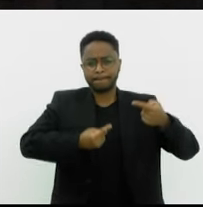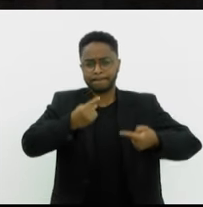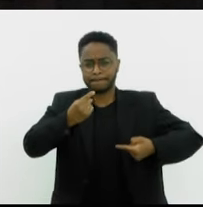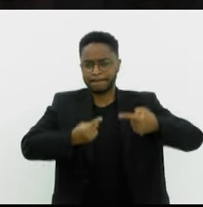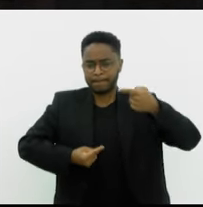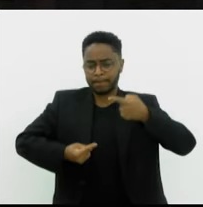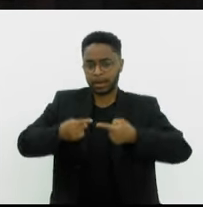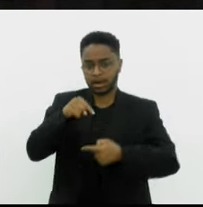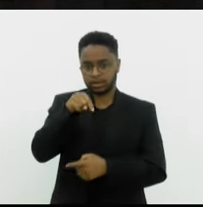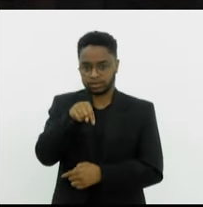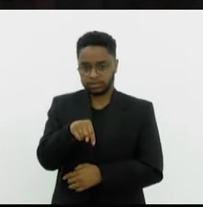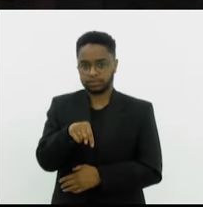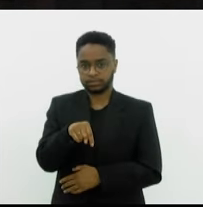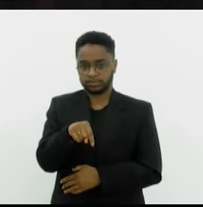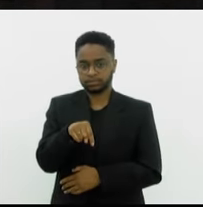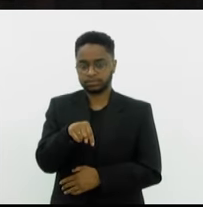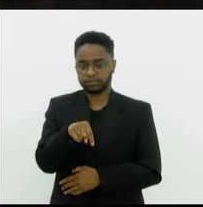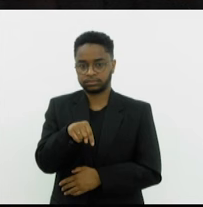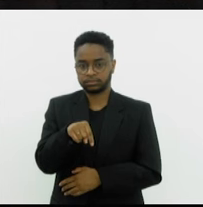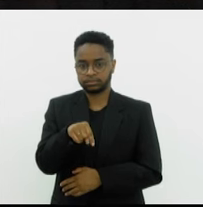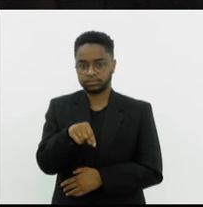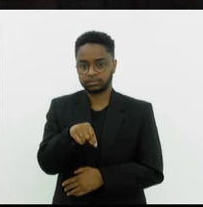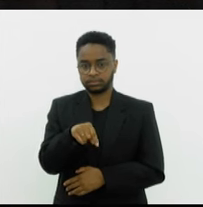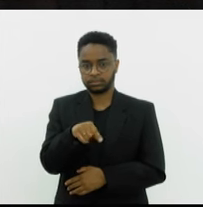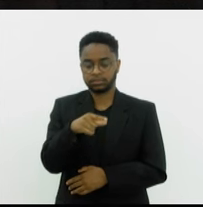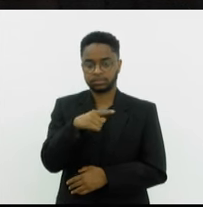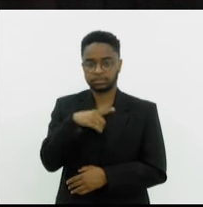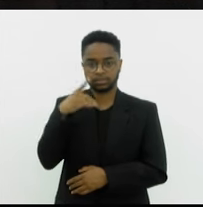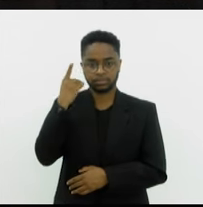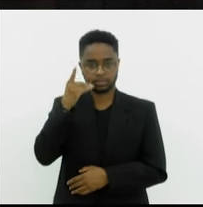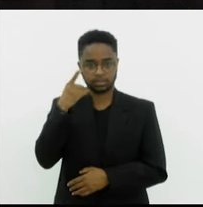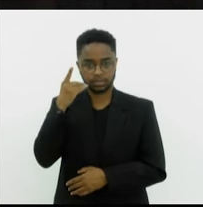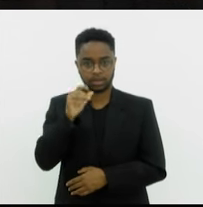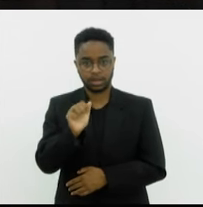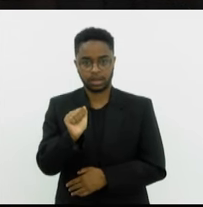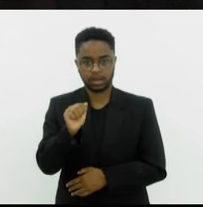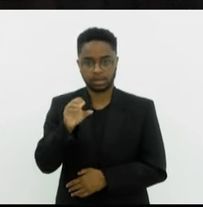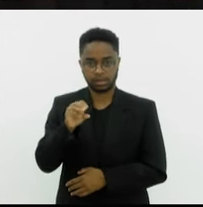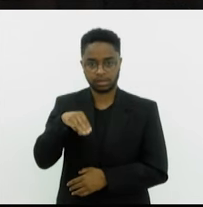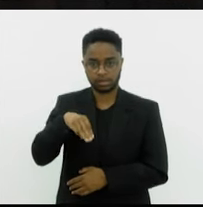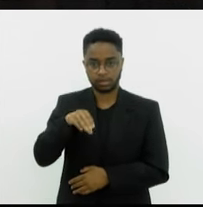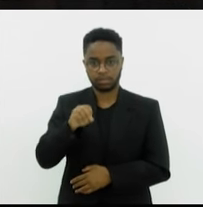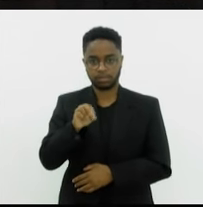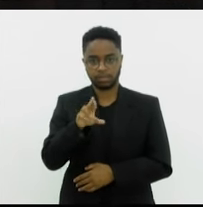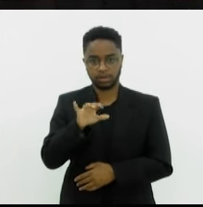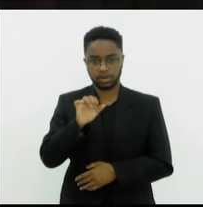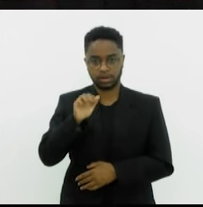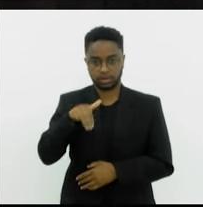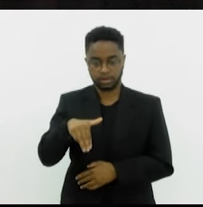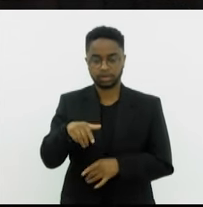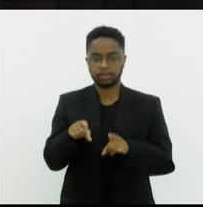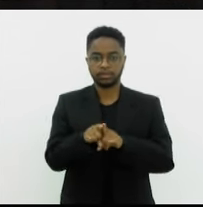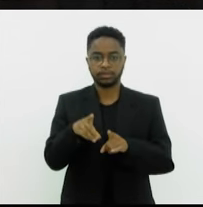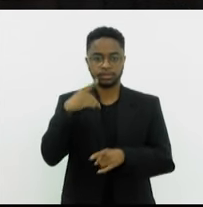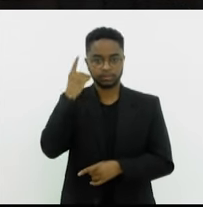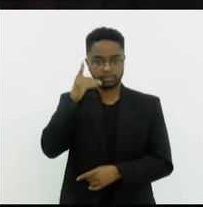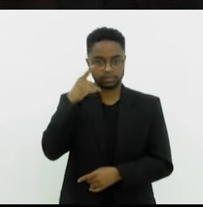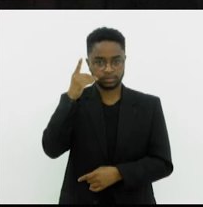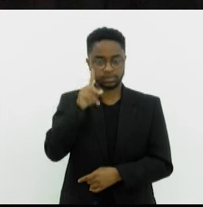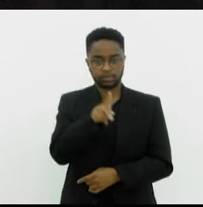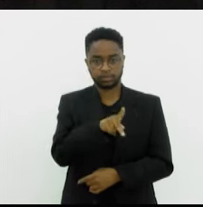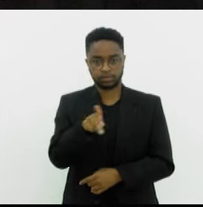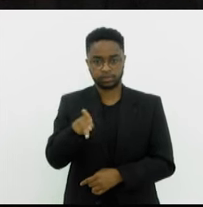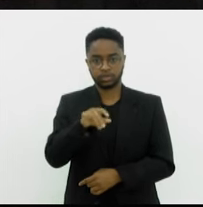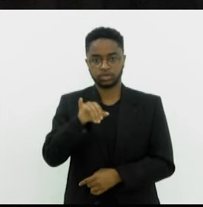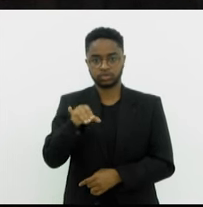salutar. O deputado Rodrigo Amorim, deputado doutor